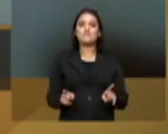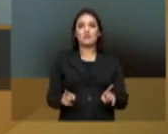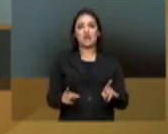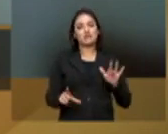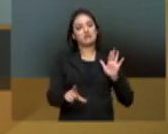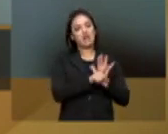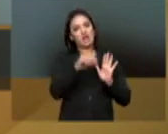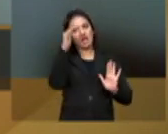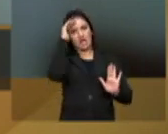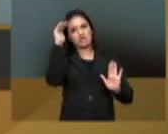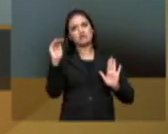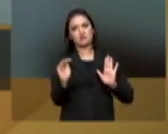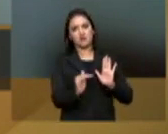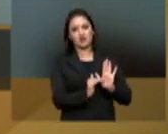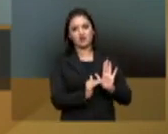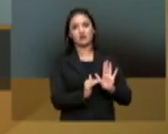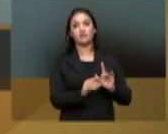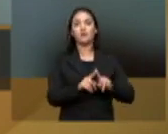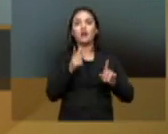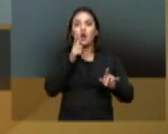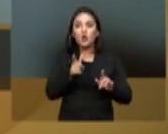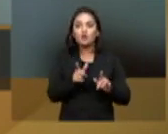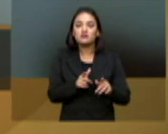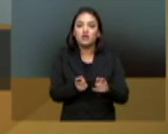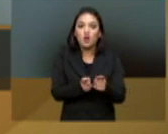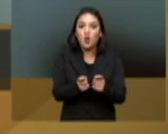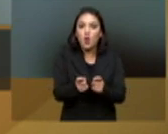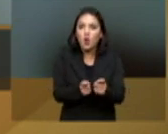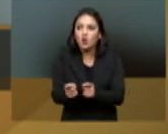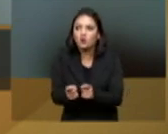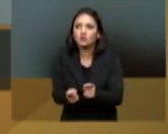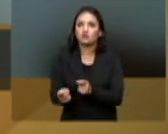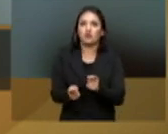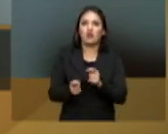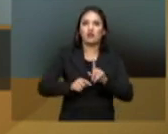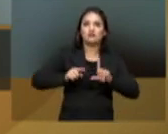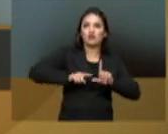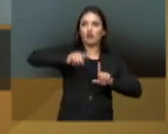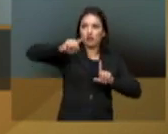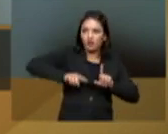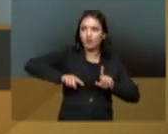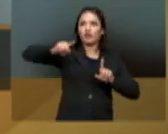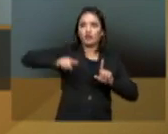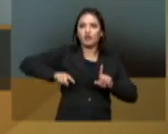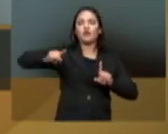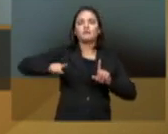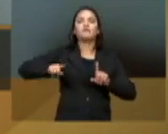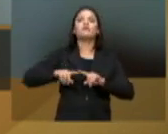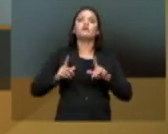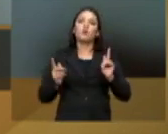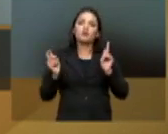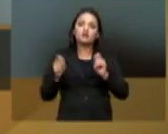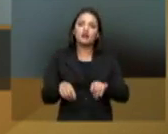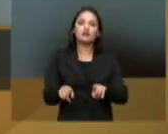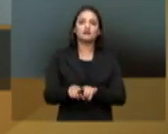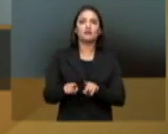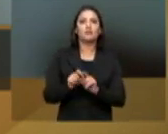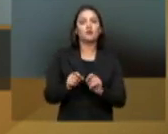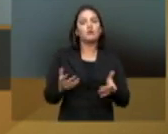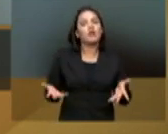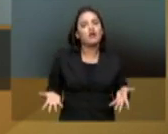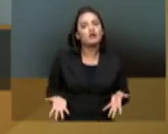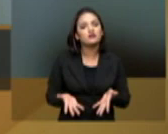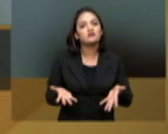pela lei. Para controlar ou guiar essas oscilações, poderão até mesmo